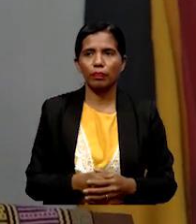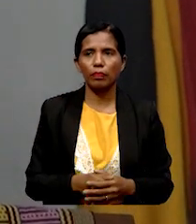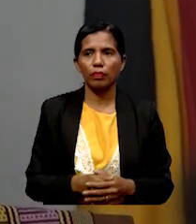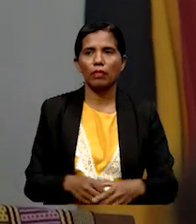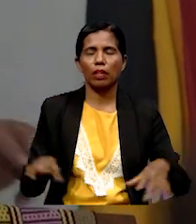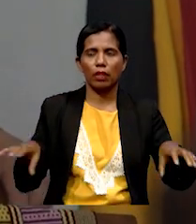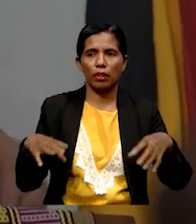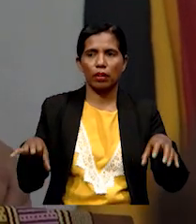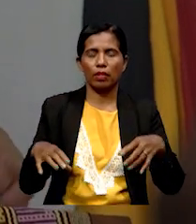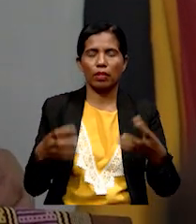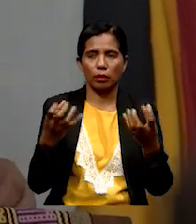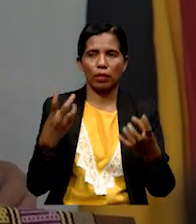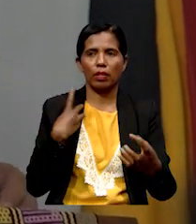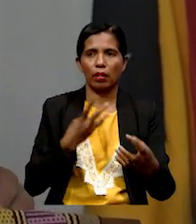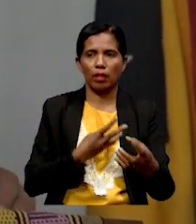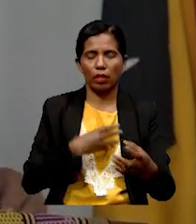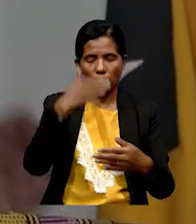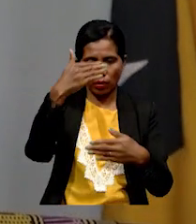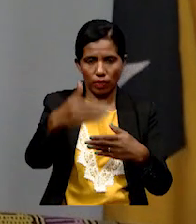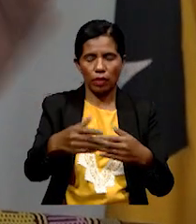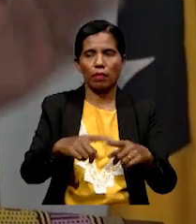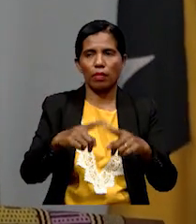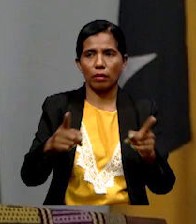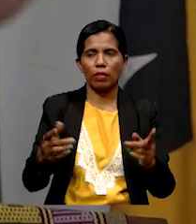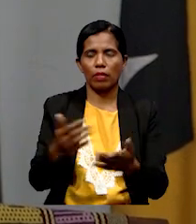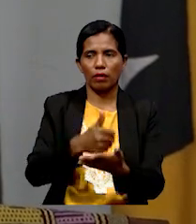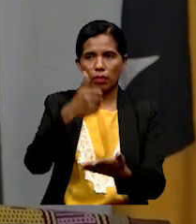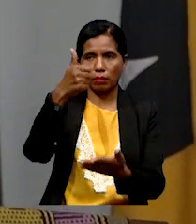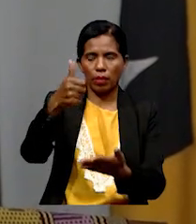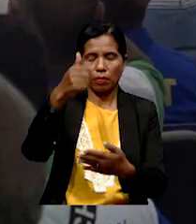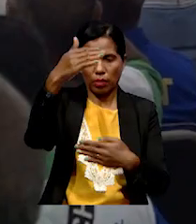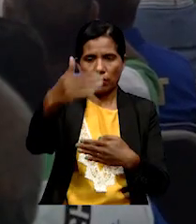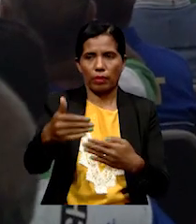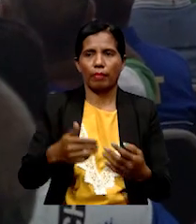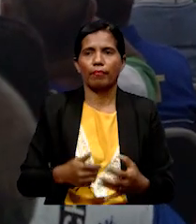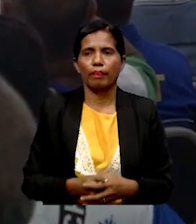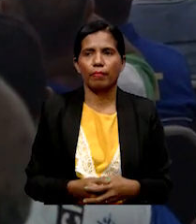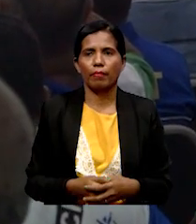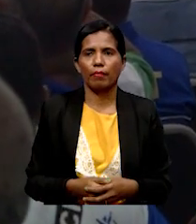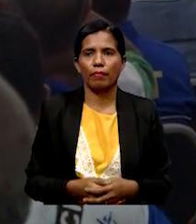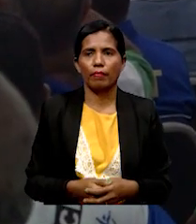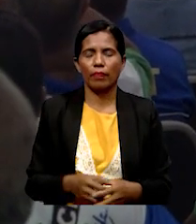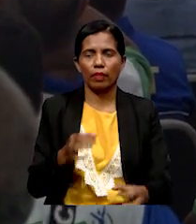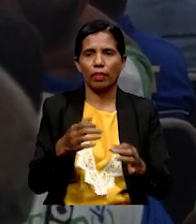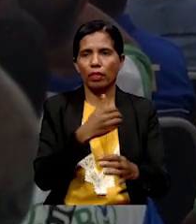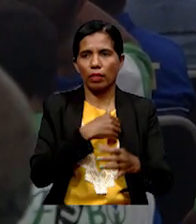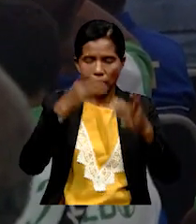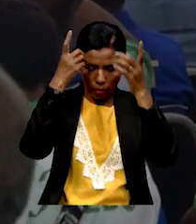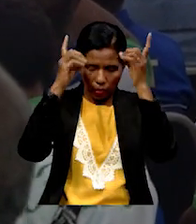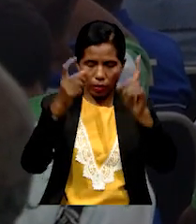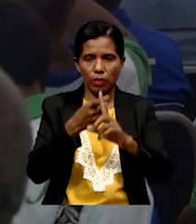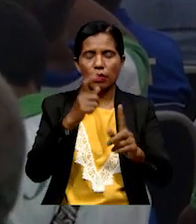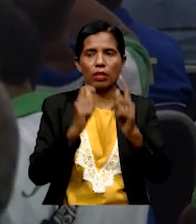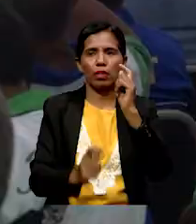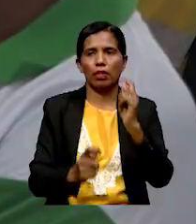servisu si bar y toda mi hoy mai be vitoria mos y hoy. Mas ke sidok ia desizang usi tribunal